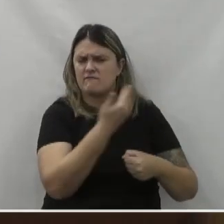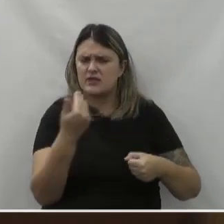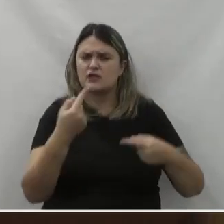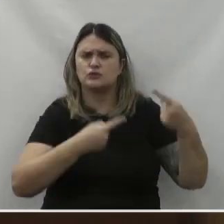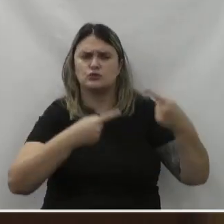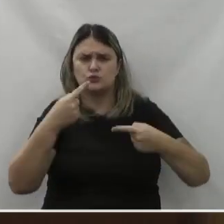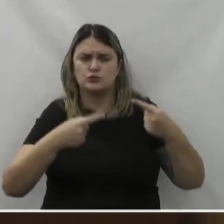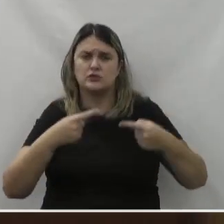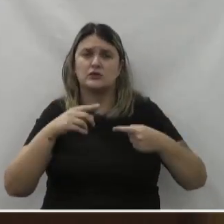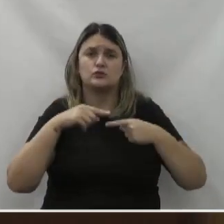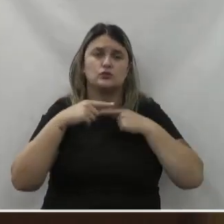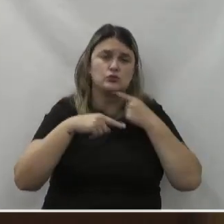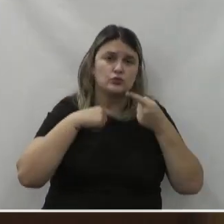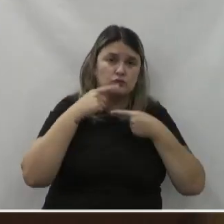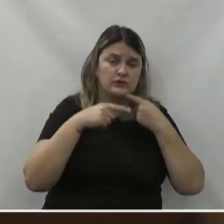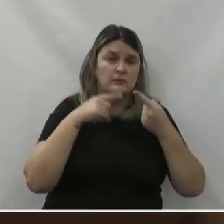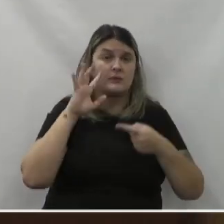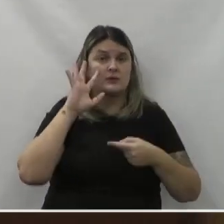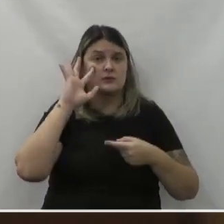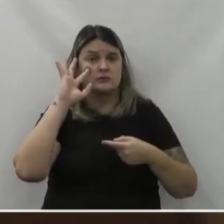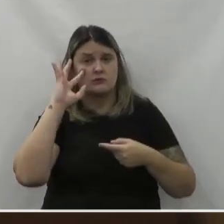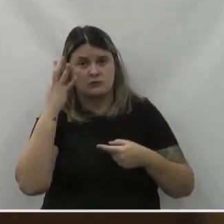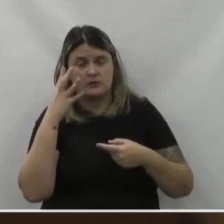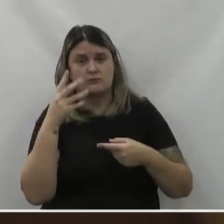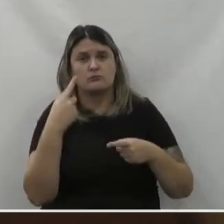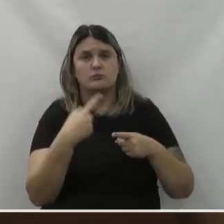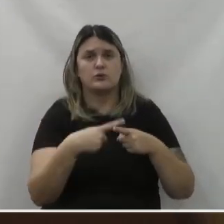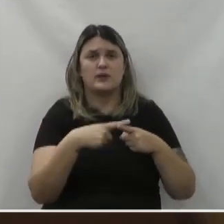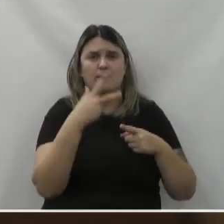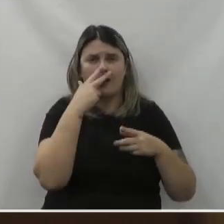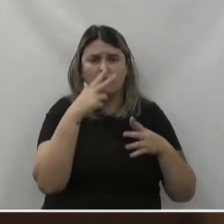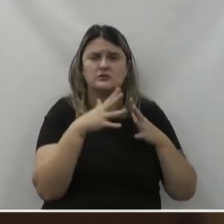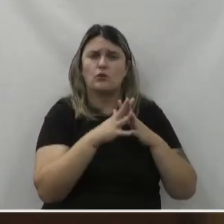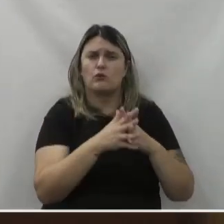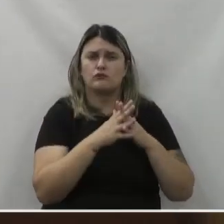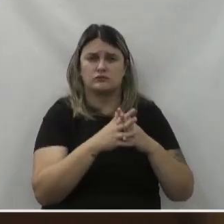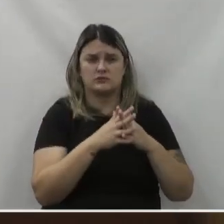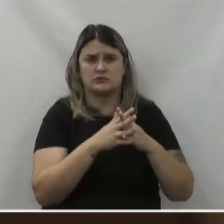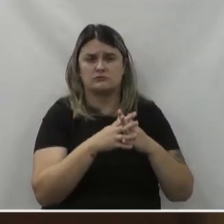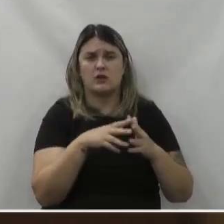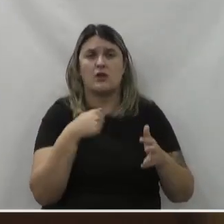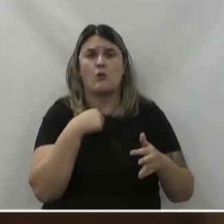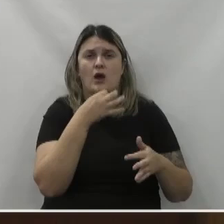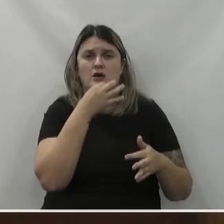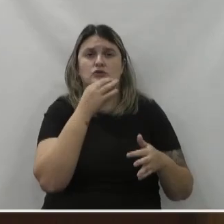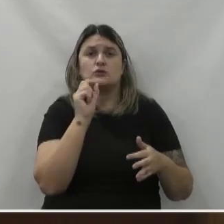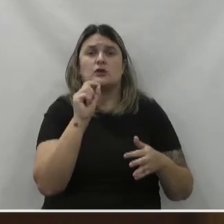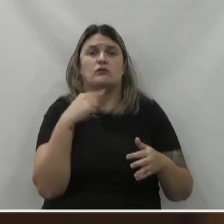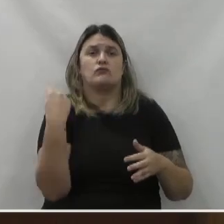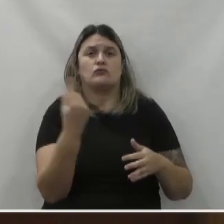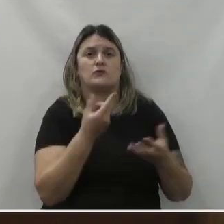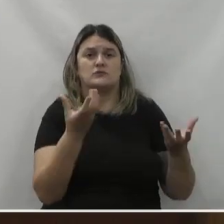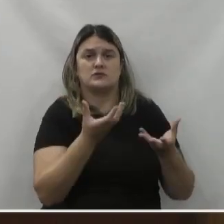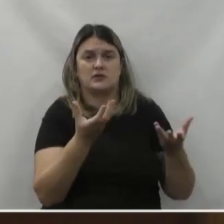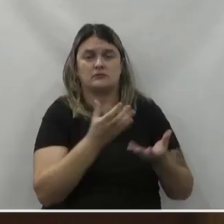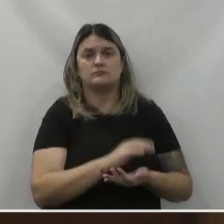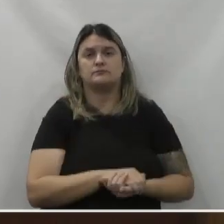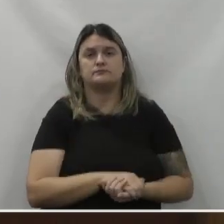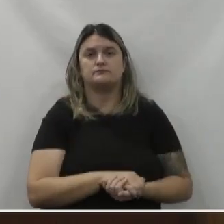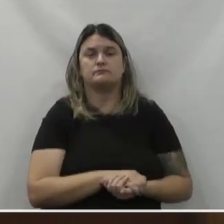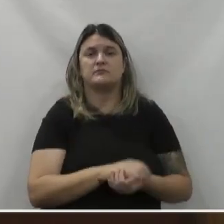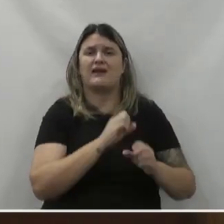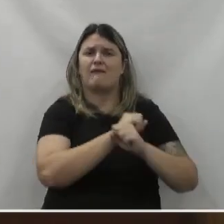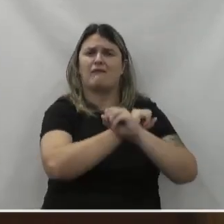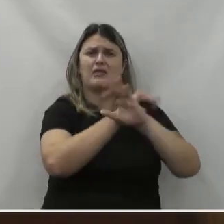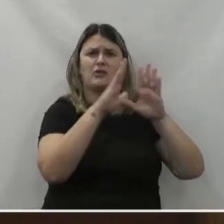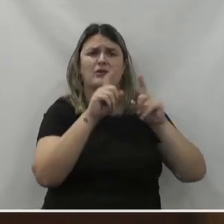debater, para tirar suas dúvidas, para resolver esse embrolho, né, de uma vez por todas. Acho que é isso que todos querem. Então, aqui está bem claro